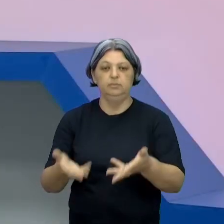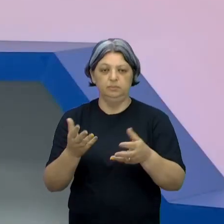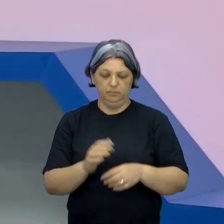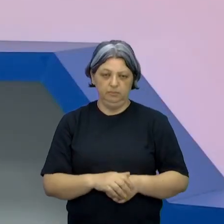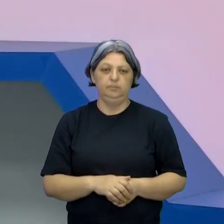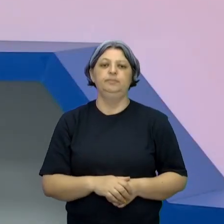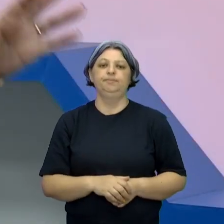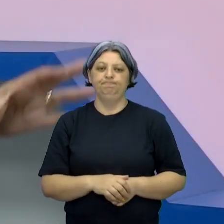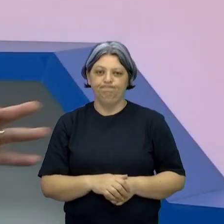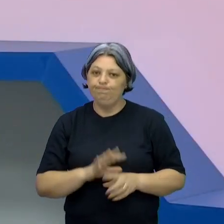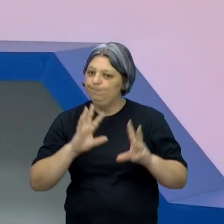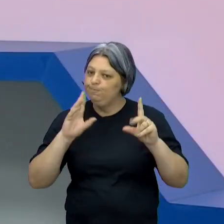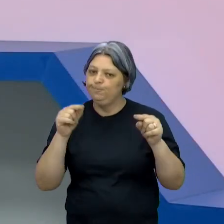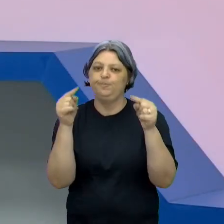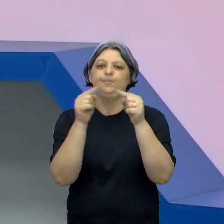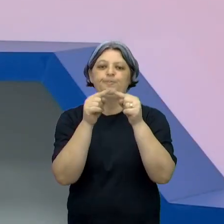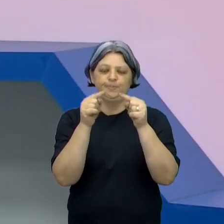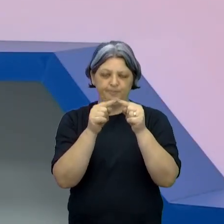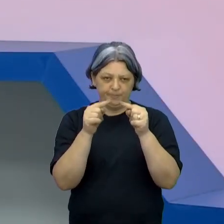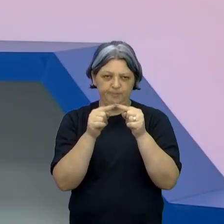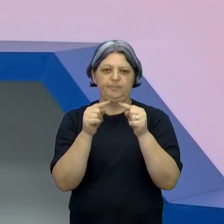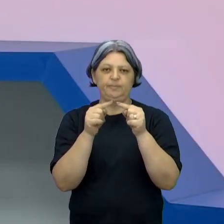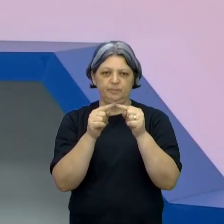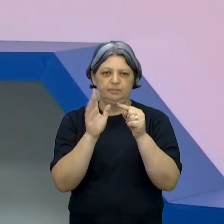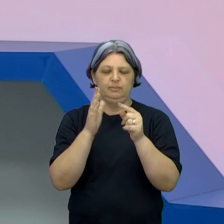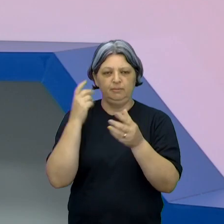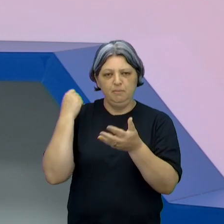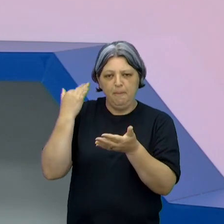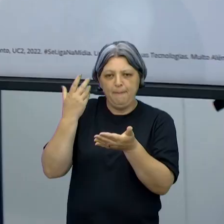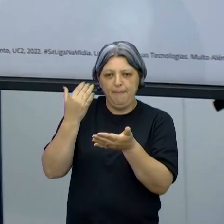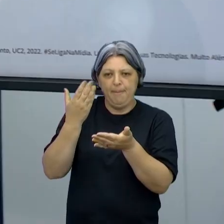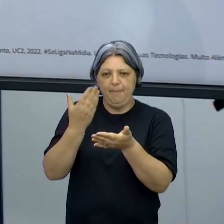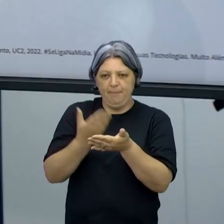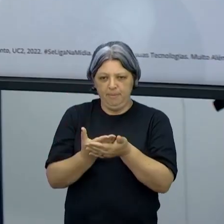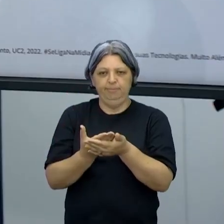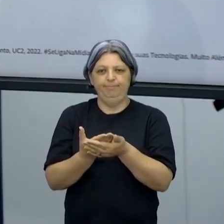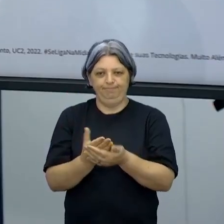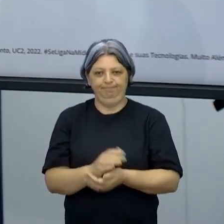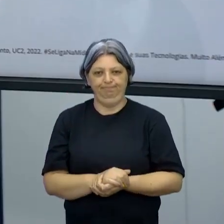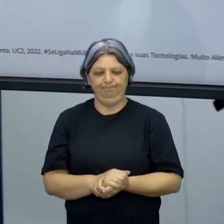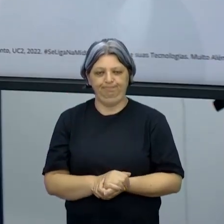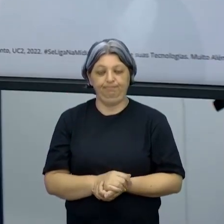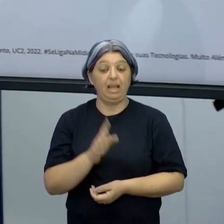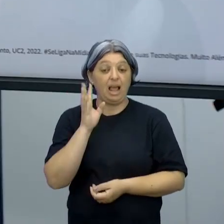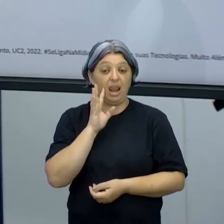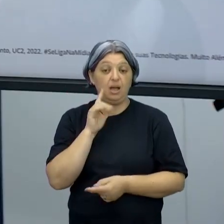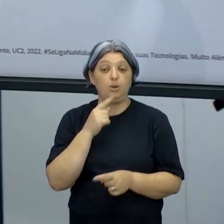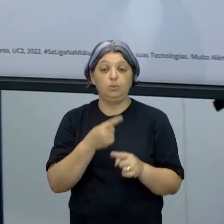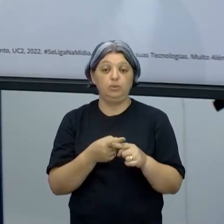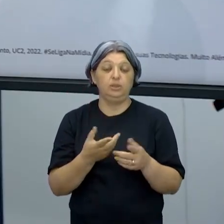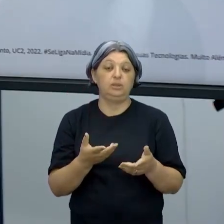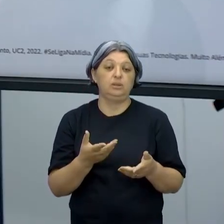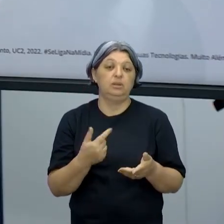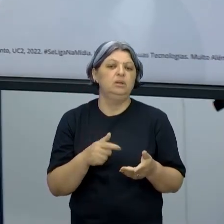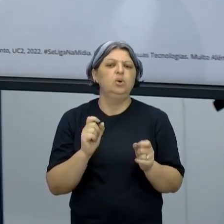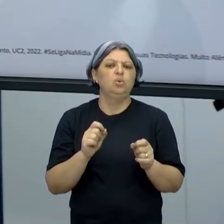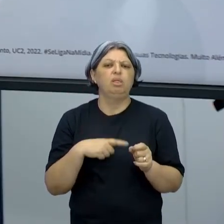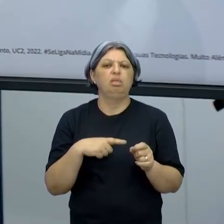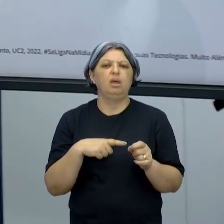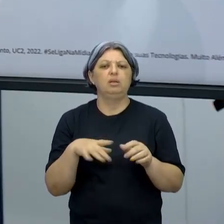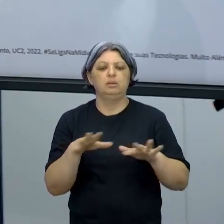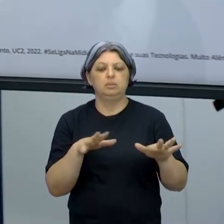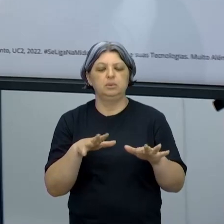Tem tudo a ver com o que falamos o tempo inteiro no meu também. É bacana, porque assim, a estética do corpo, o que ela nos permite? Além da